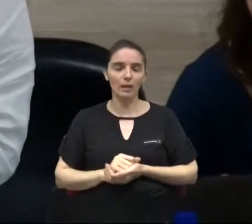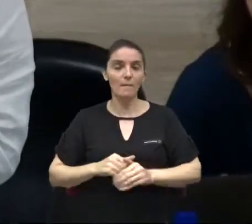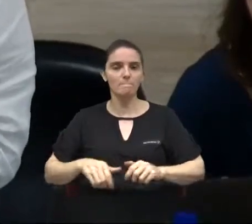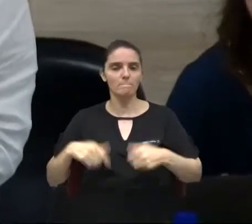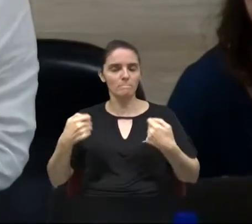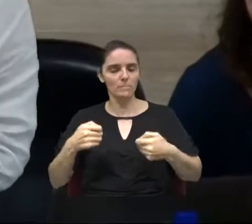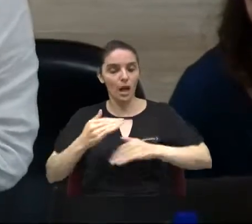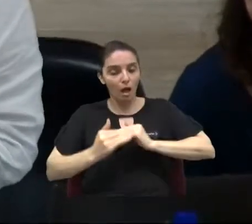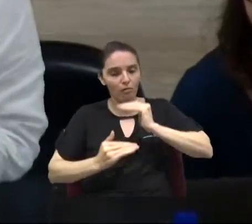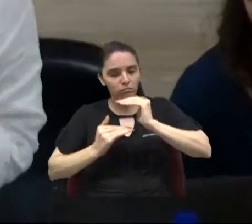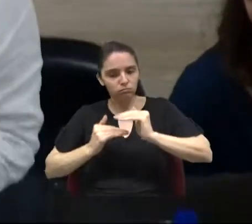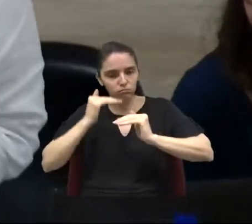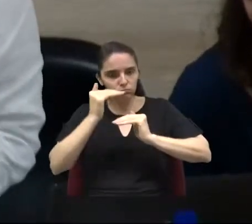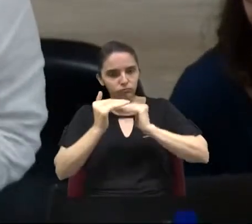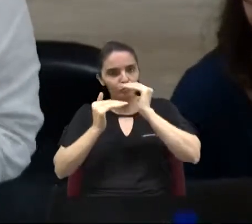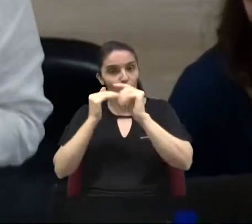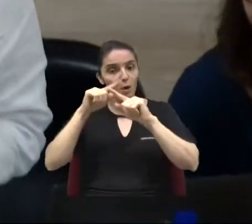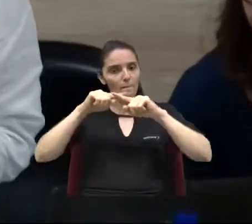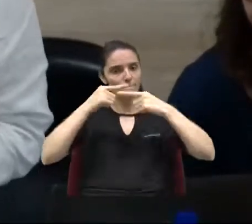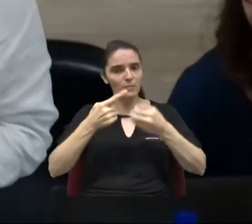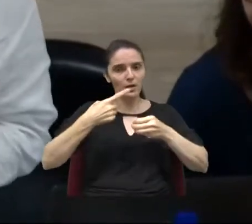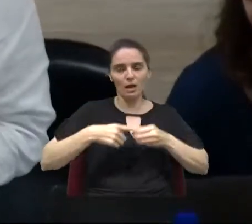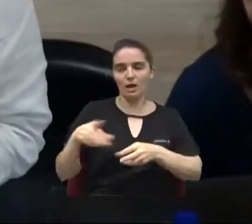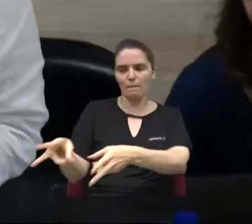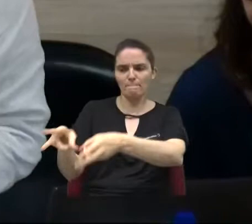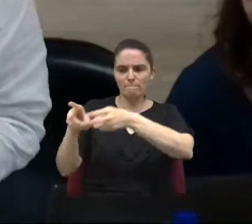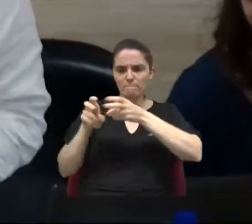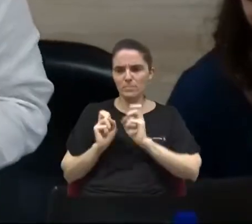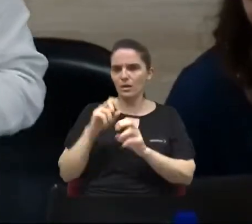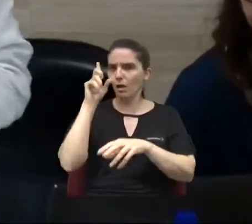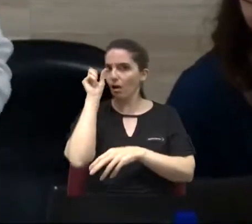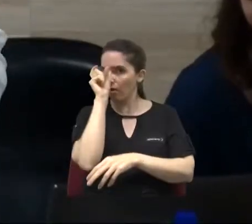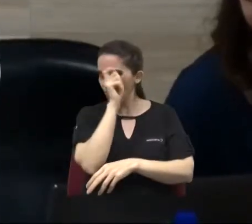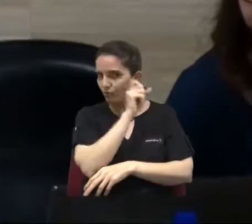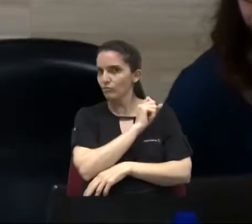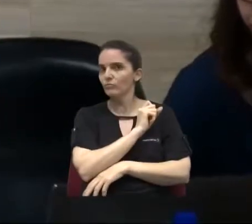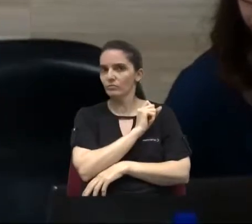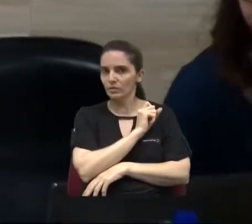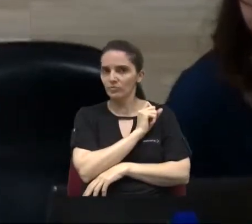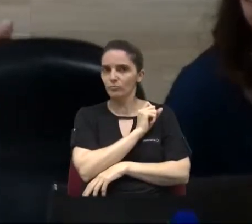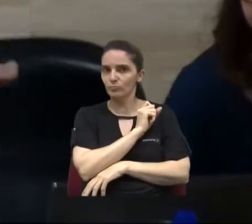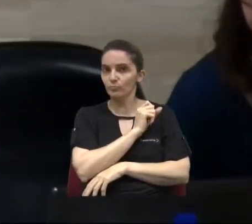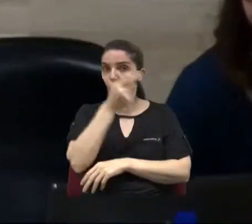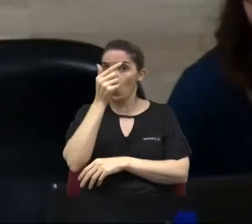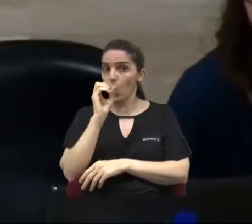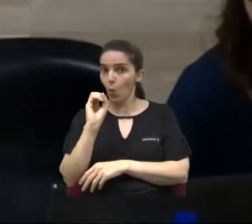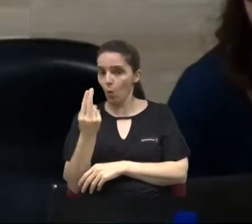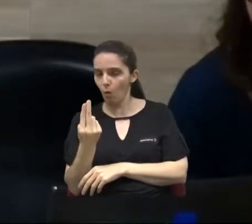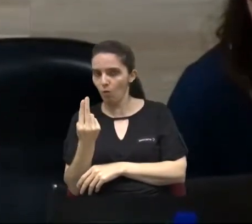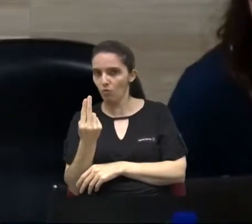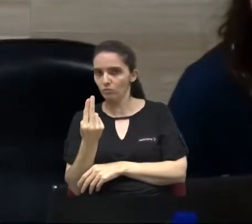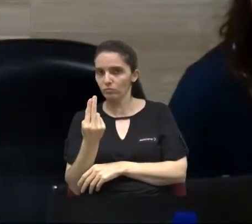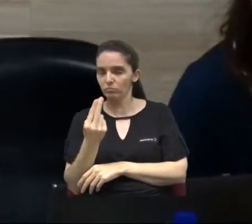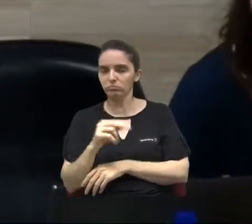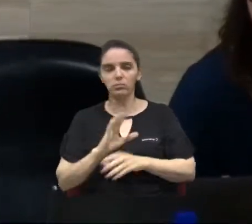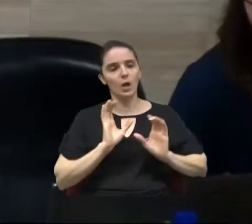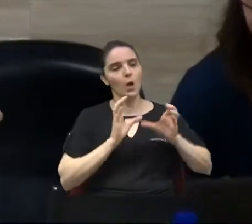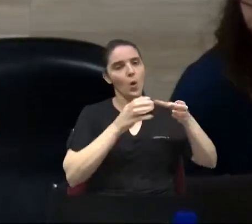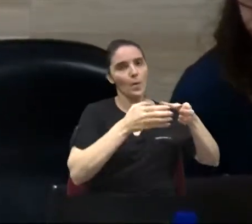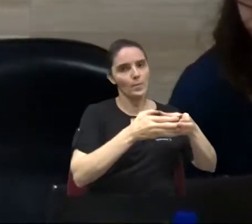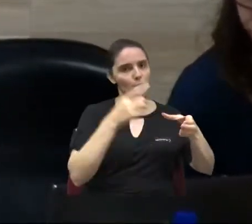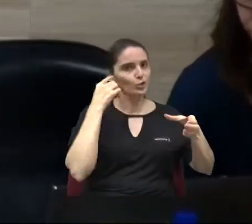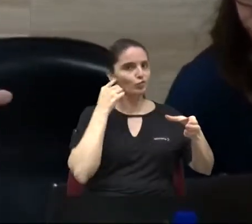cidade começa a perceber a dificuldade que temos, ou a dificuldade que a comunidade